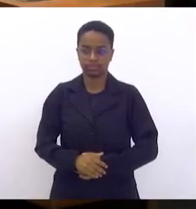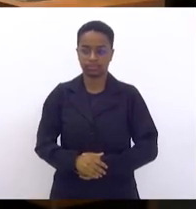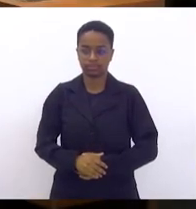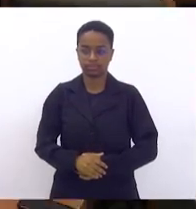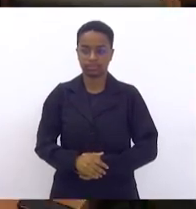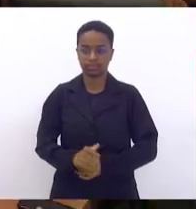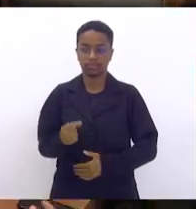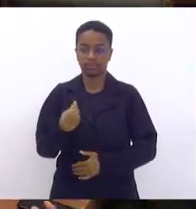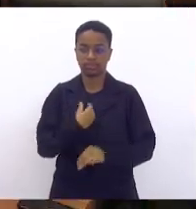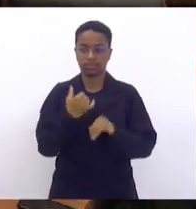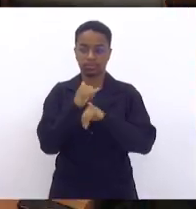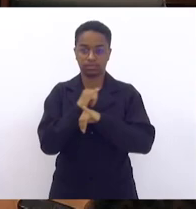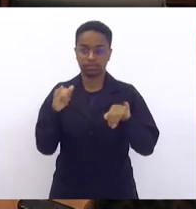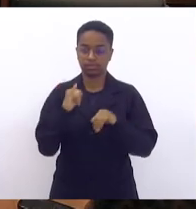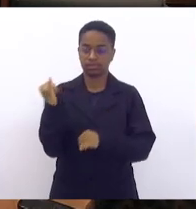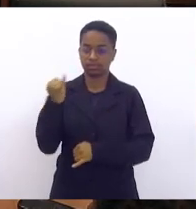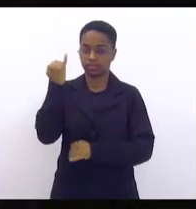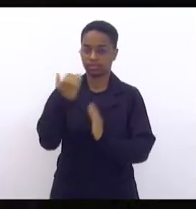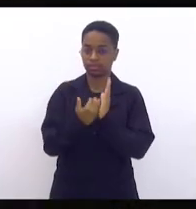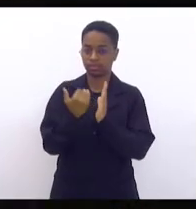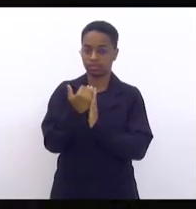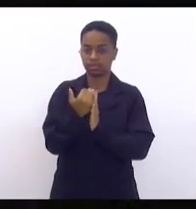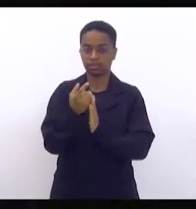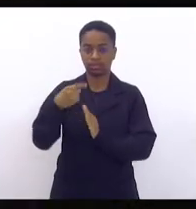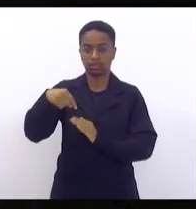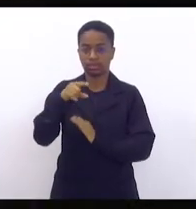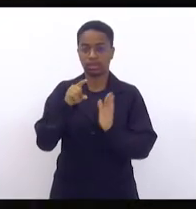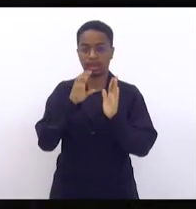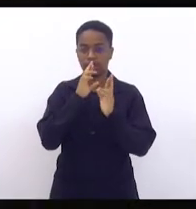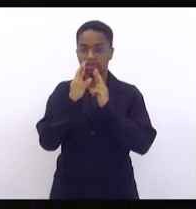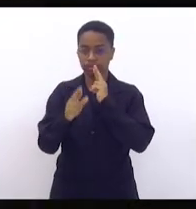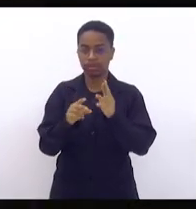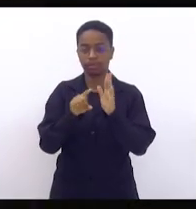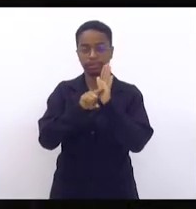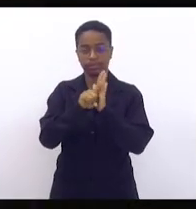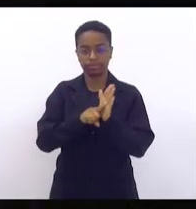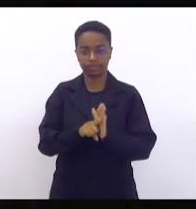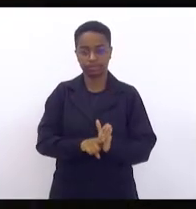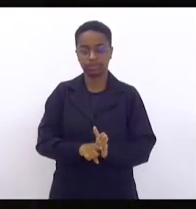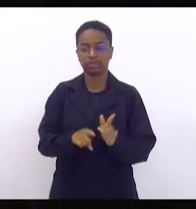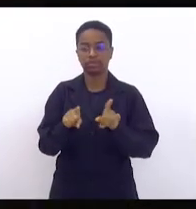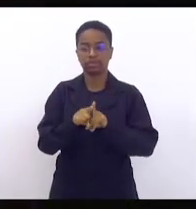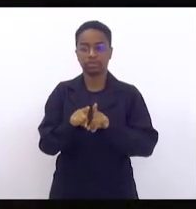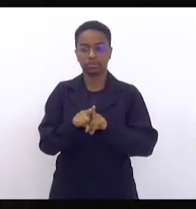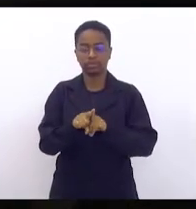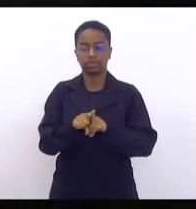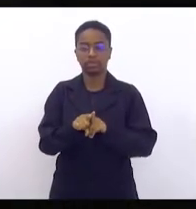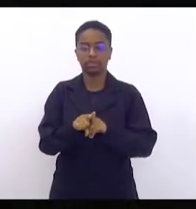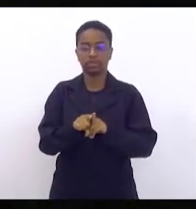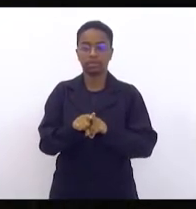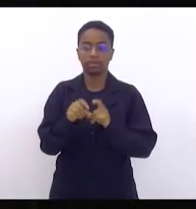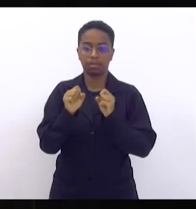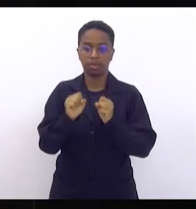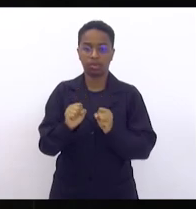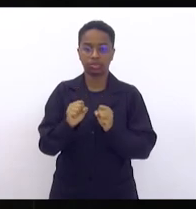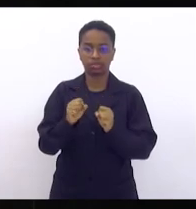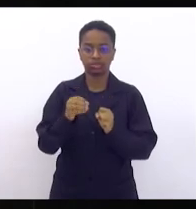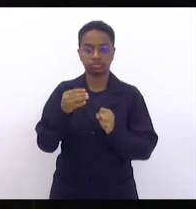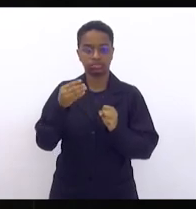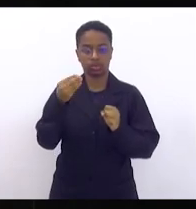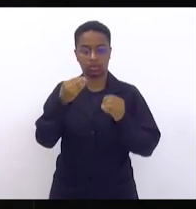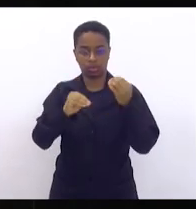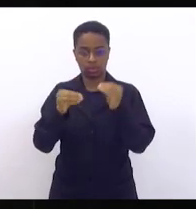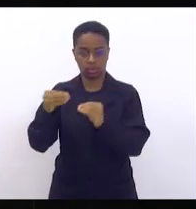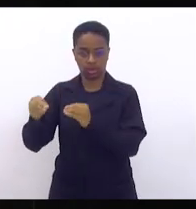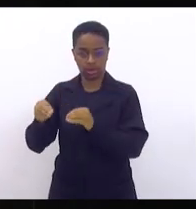anunciamos que é de suma importância que todos respondam a pesquisa de satisfação e as mesmas podem ficar na bancada que